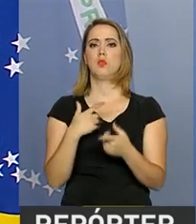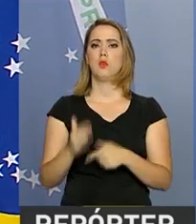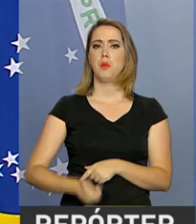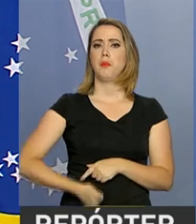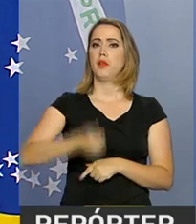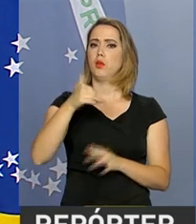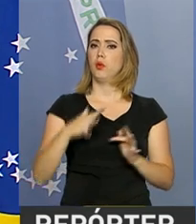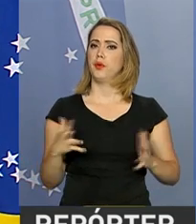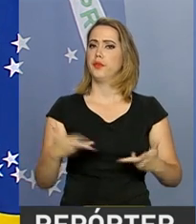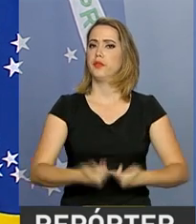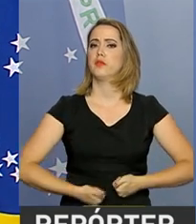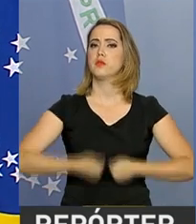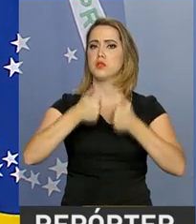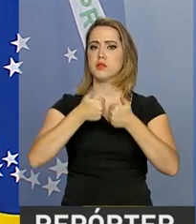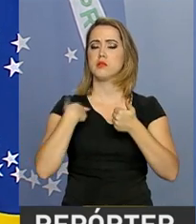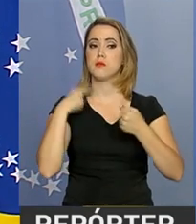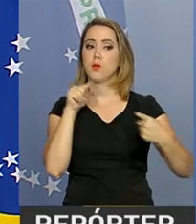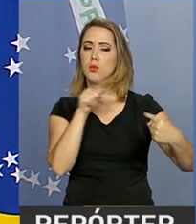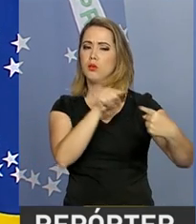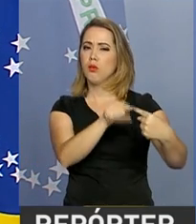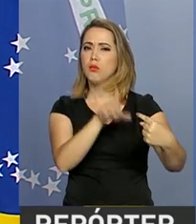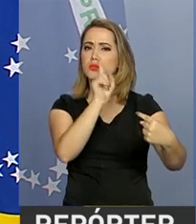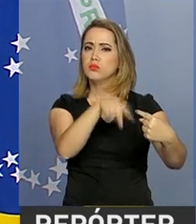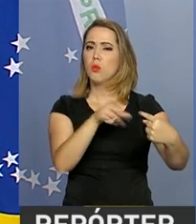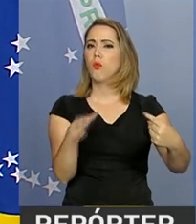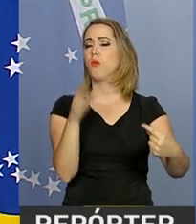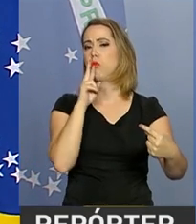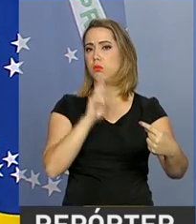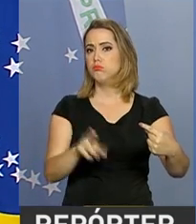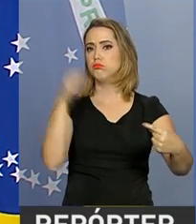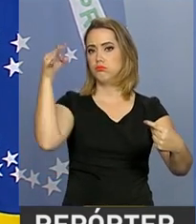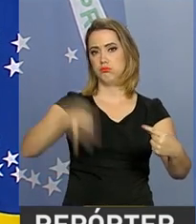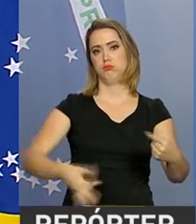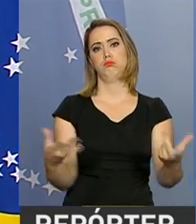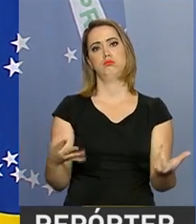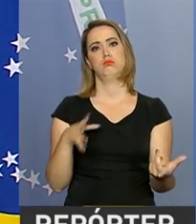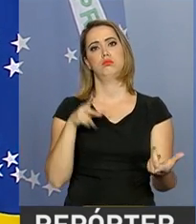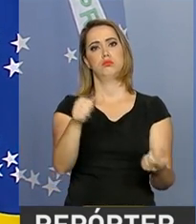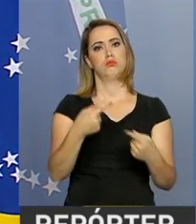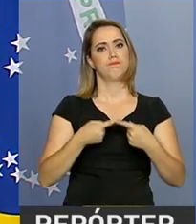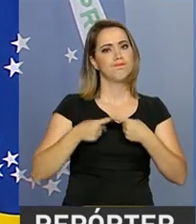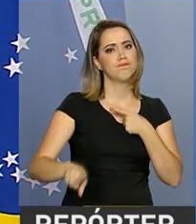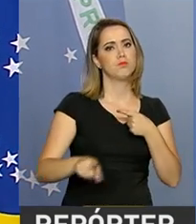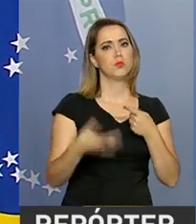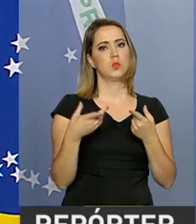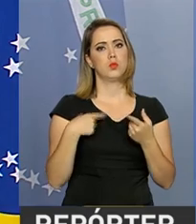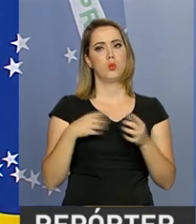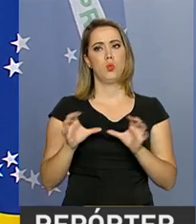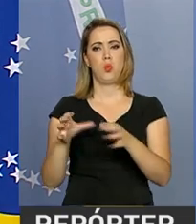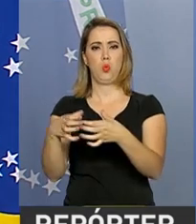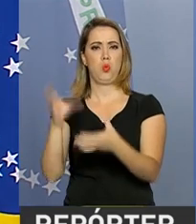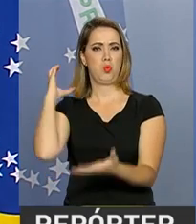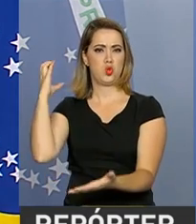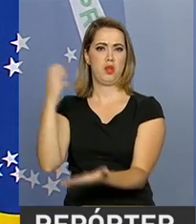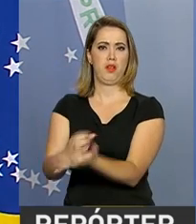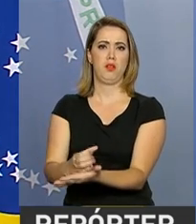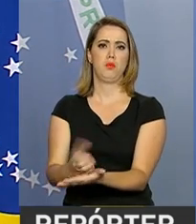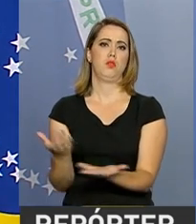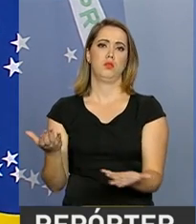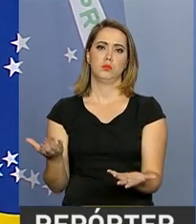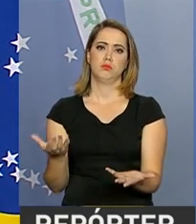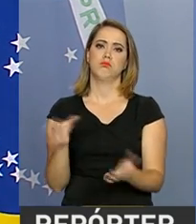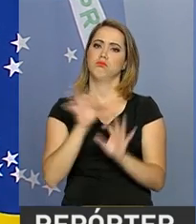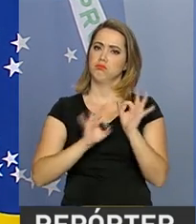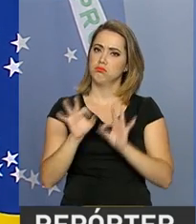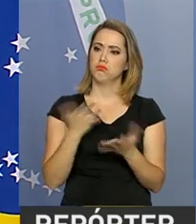maior eficiência foco e resultados concretos no combate ao Crime Organizado em uma